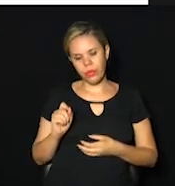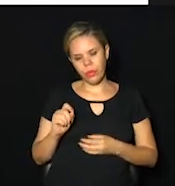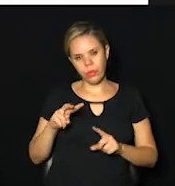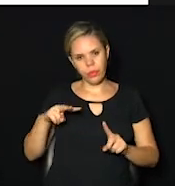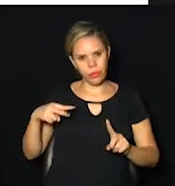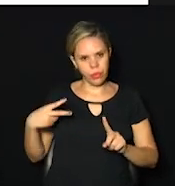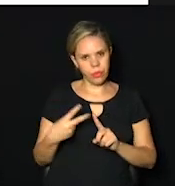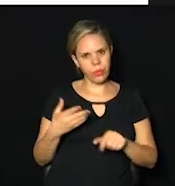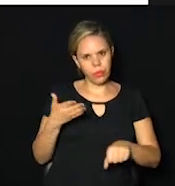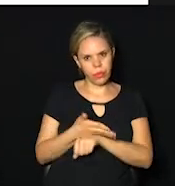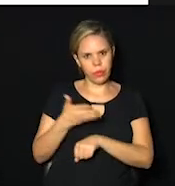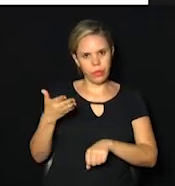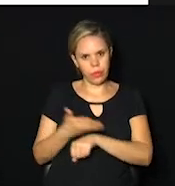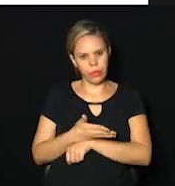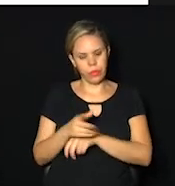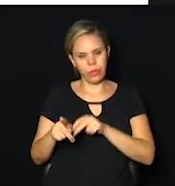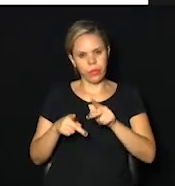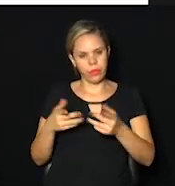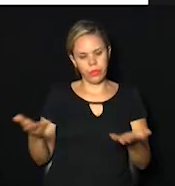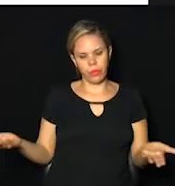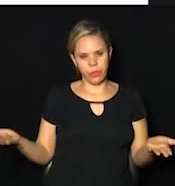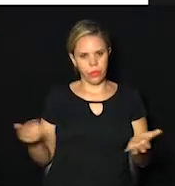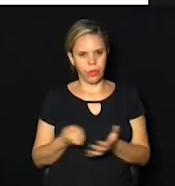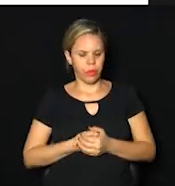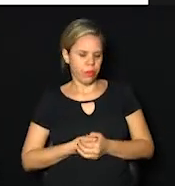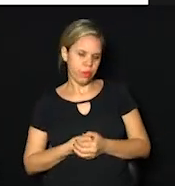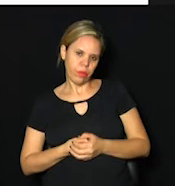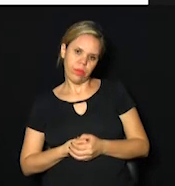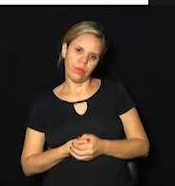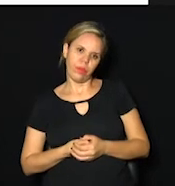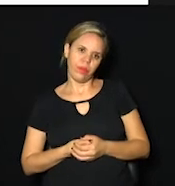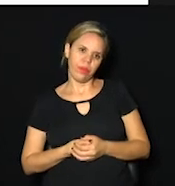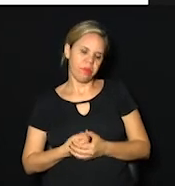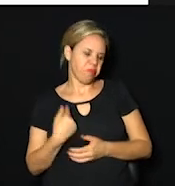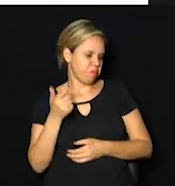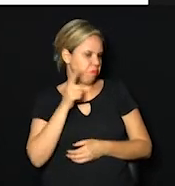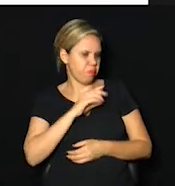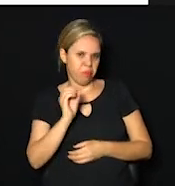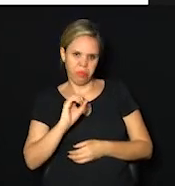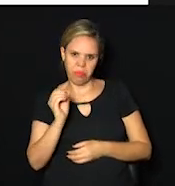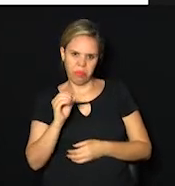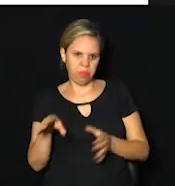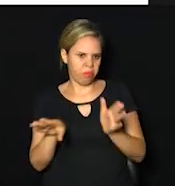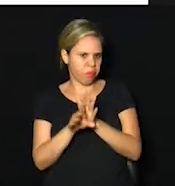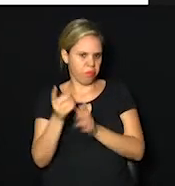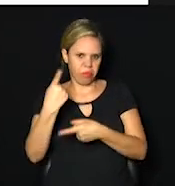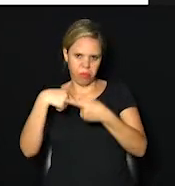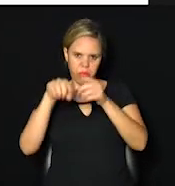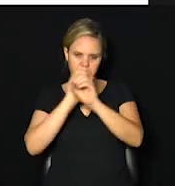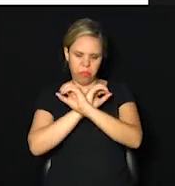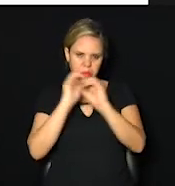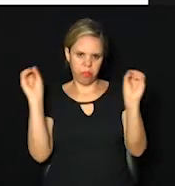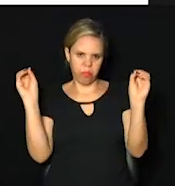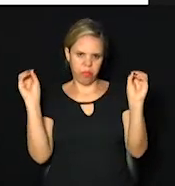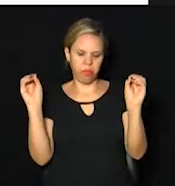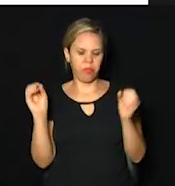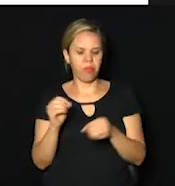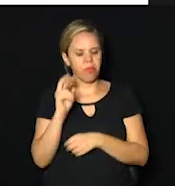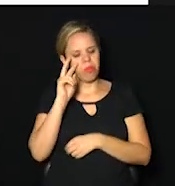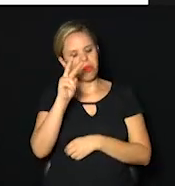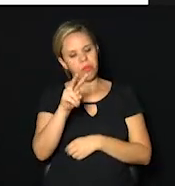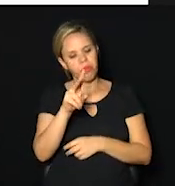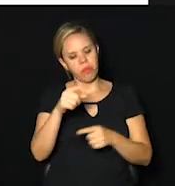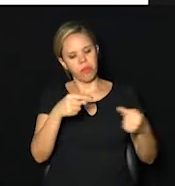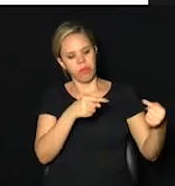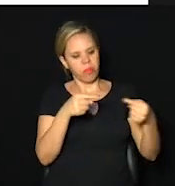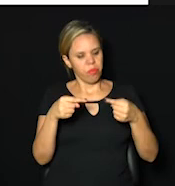de participação das pessoas, a gente não consegue chegar a sucesso eleitoral nenhum. E quando você olha para o seu adversário